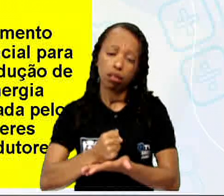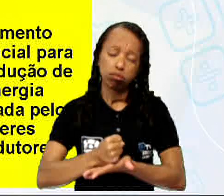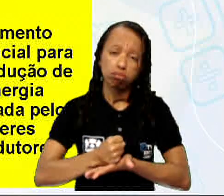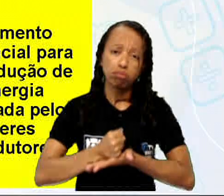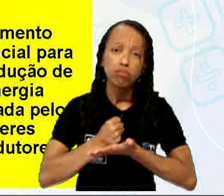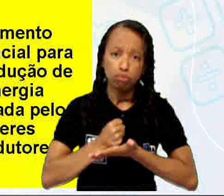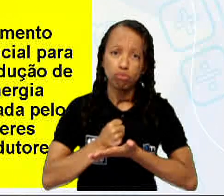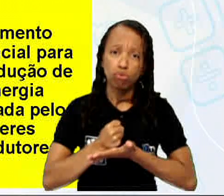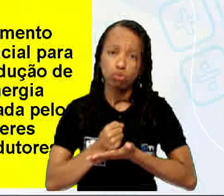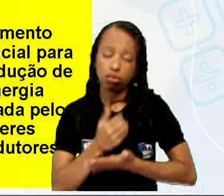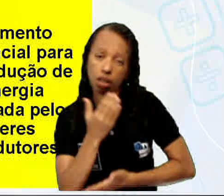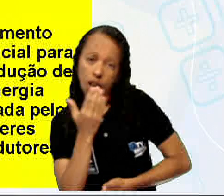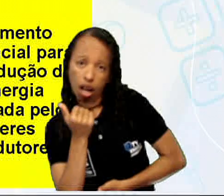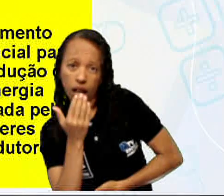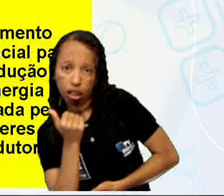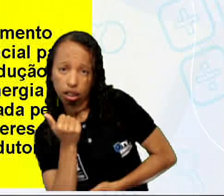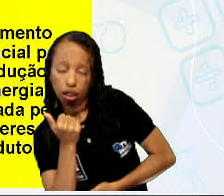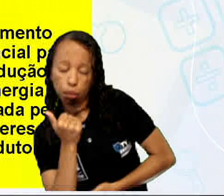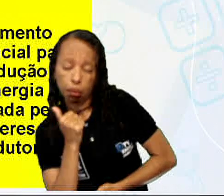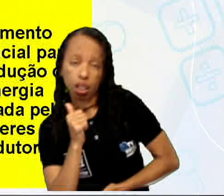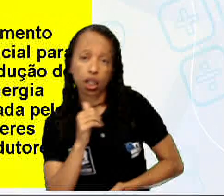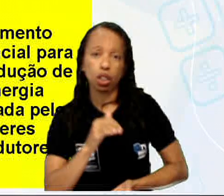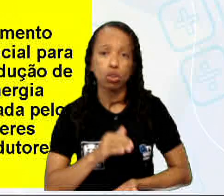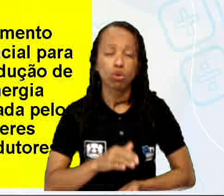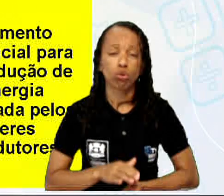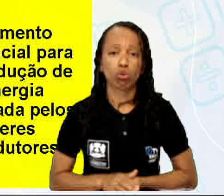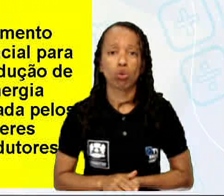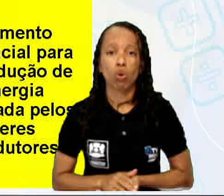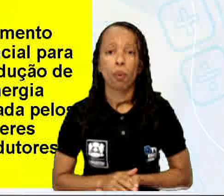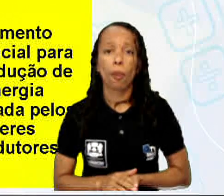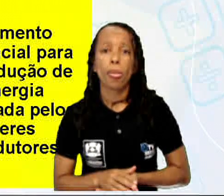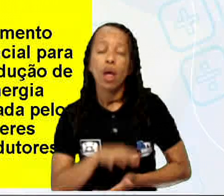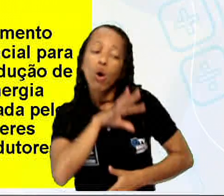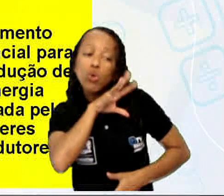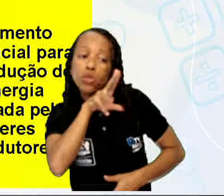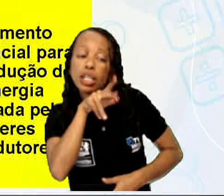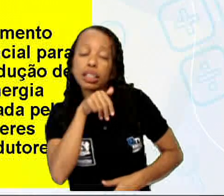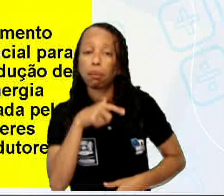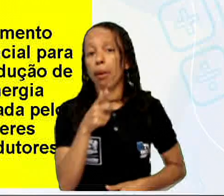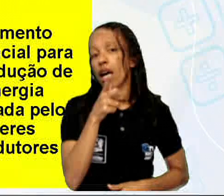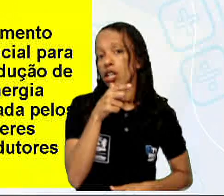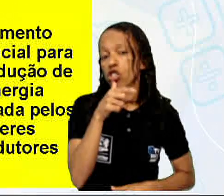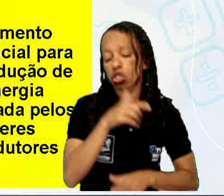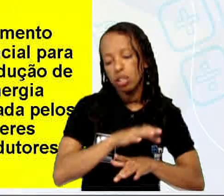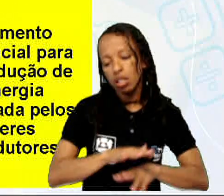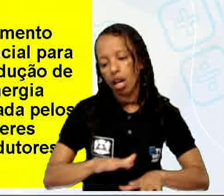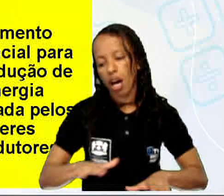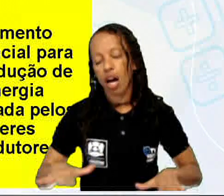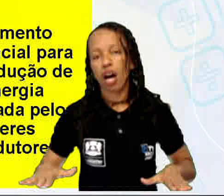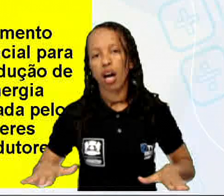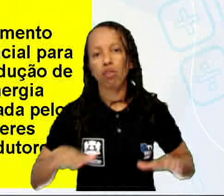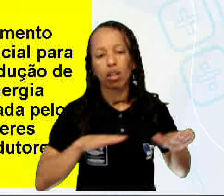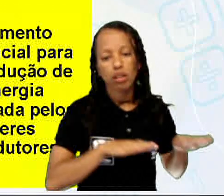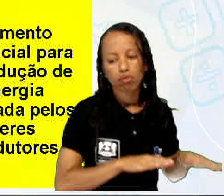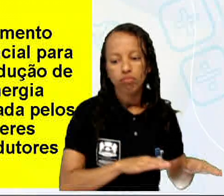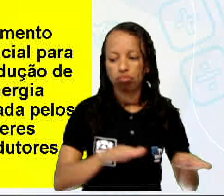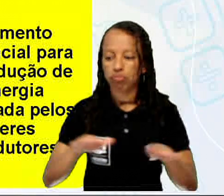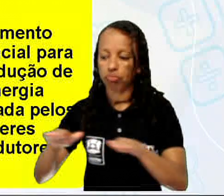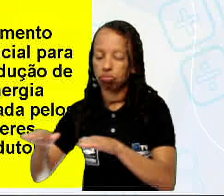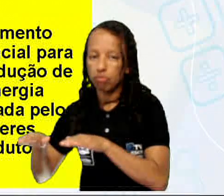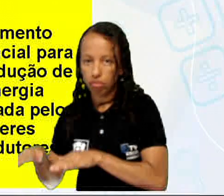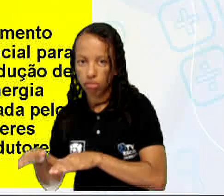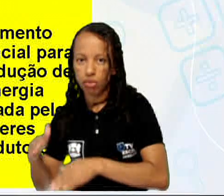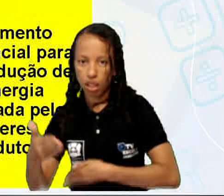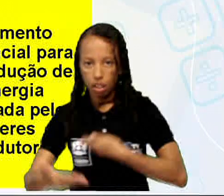seres aquáticos e também é o local onde os seres vivos se deslocam e interagem entre